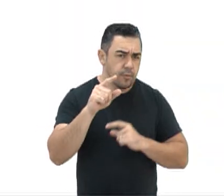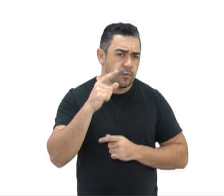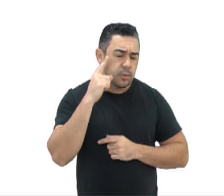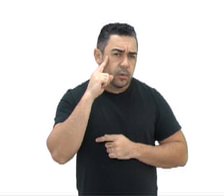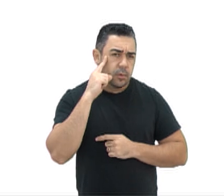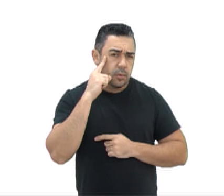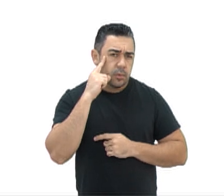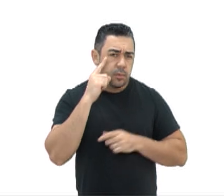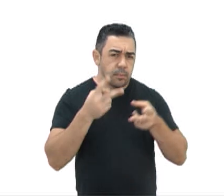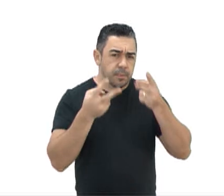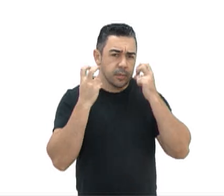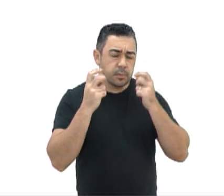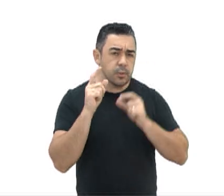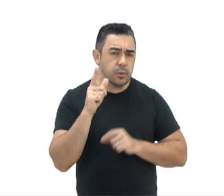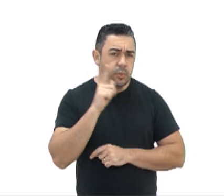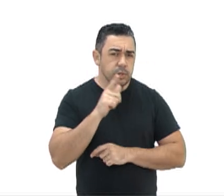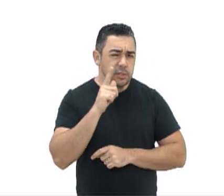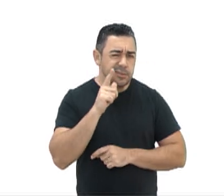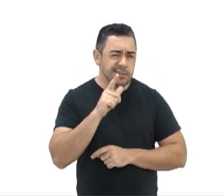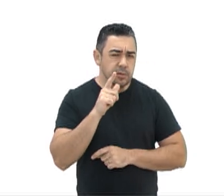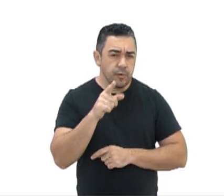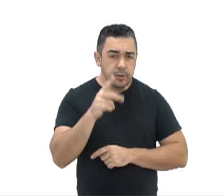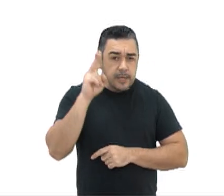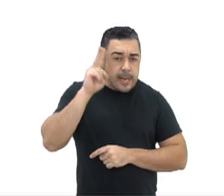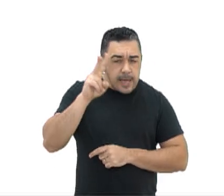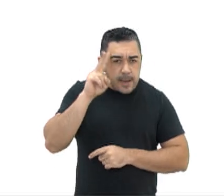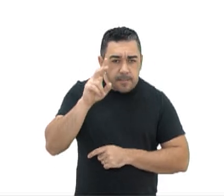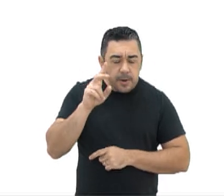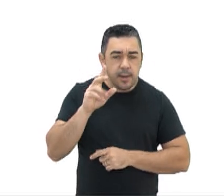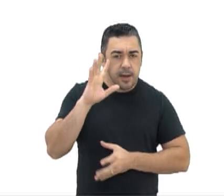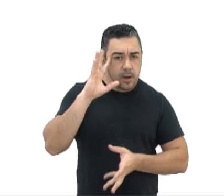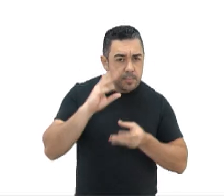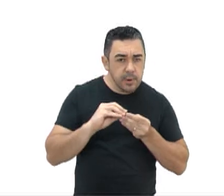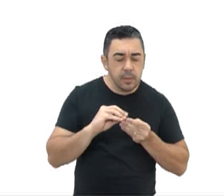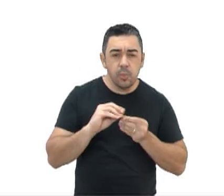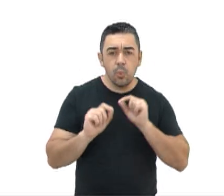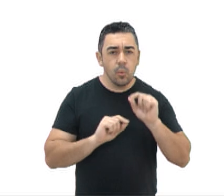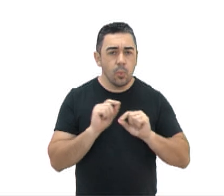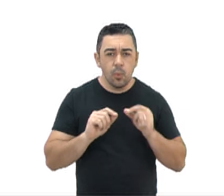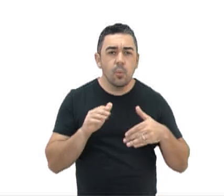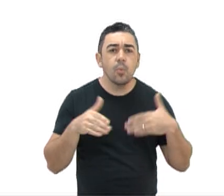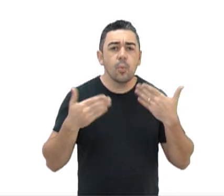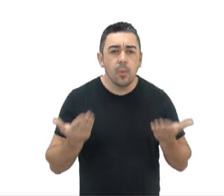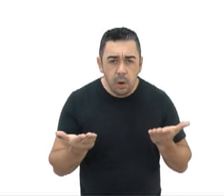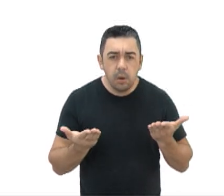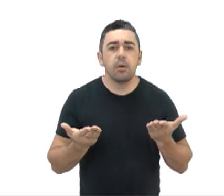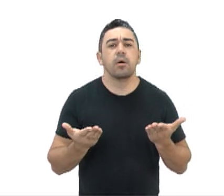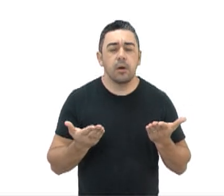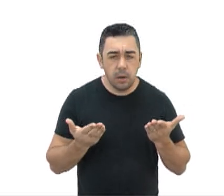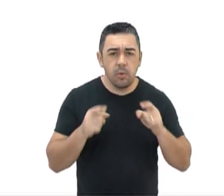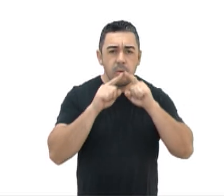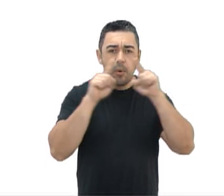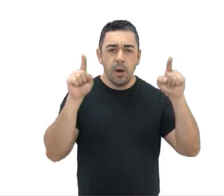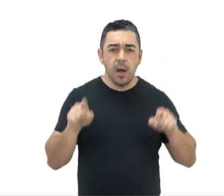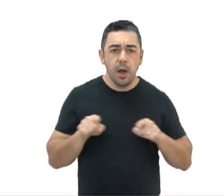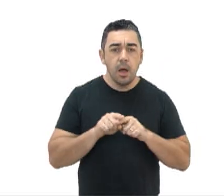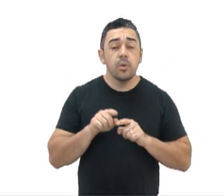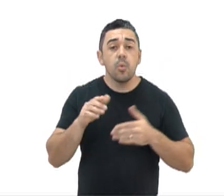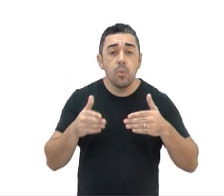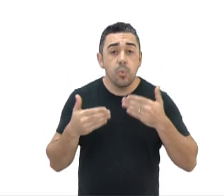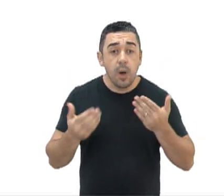conseguiu inferir, você conseguiu lembrar, entender a qual obra e qual